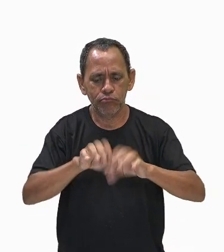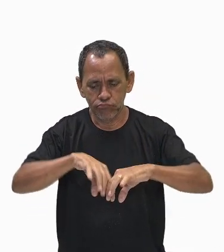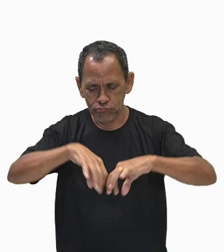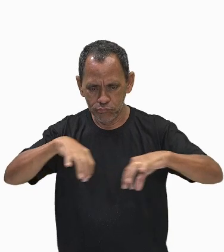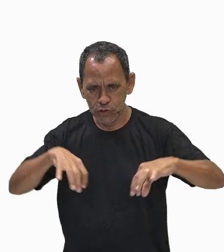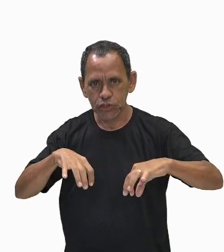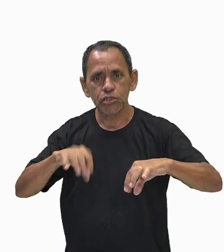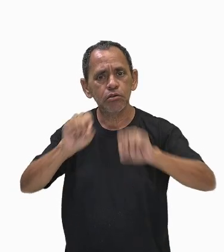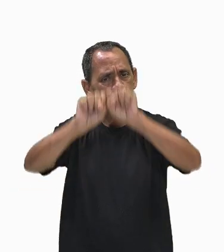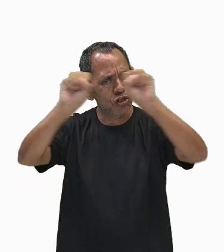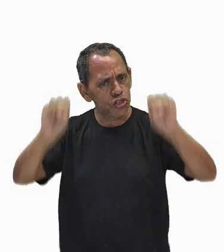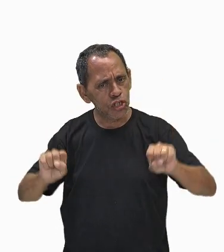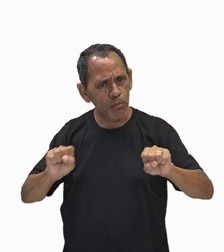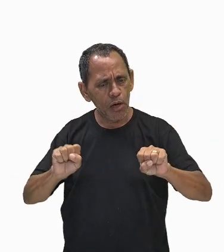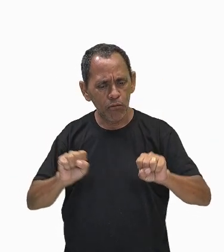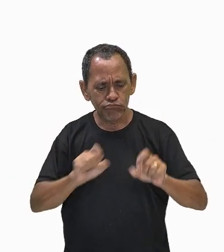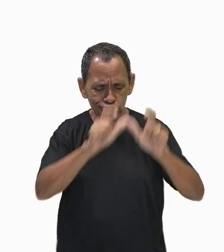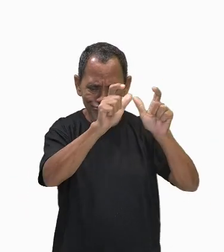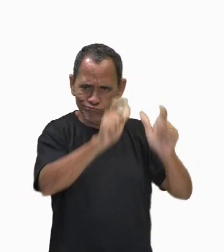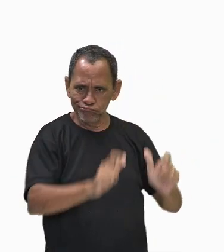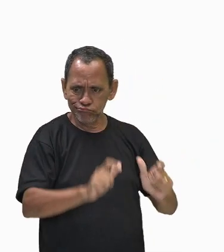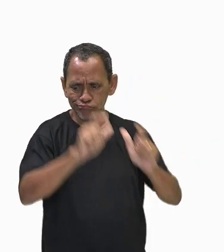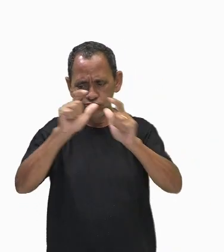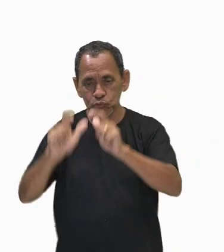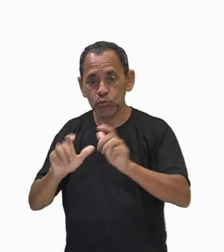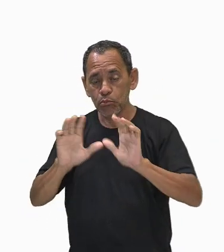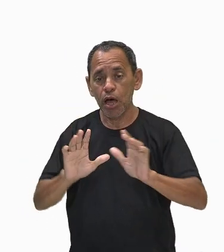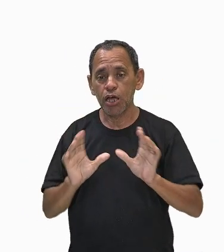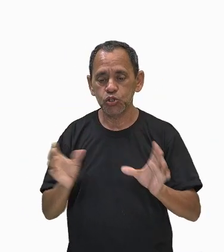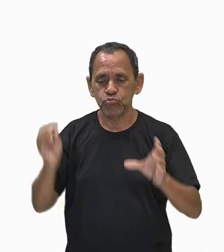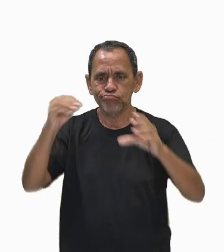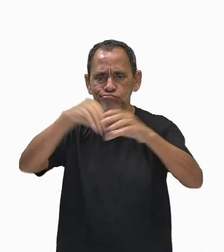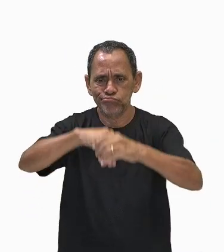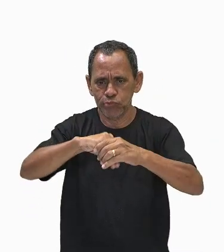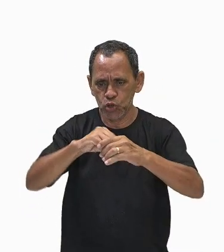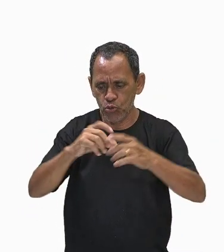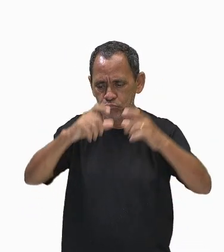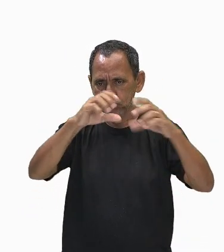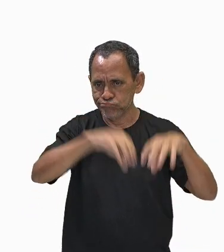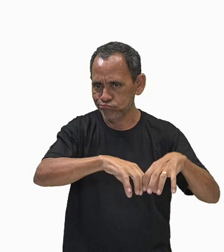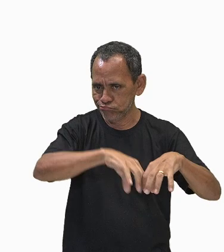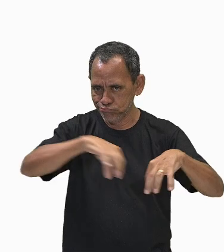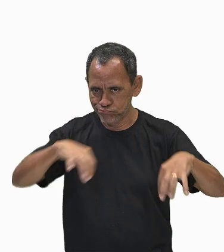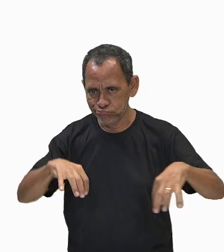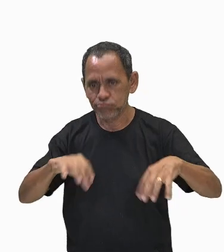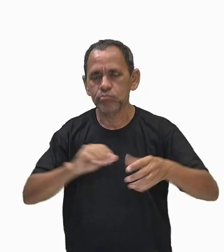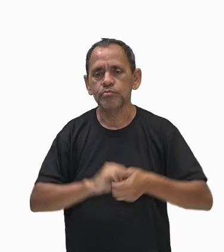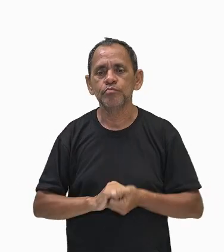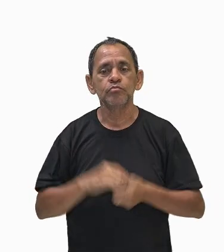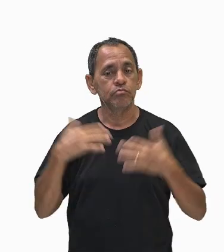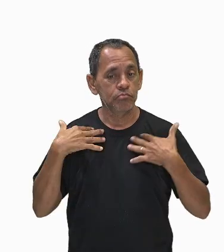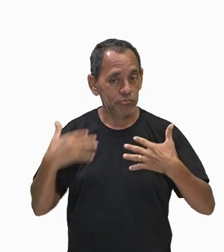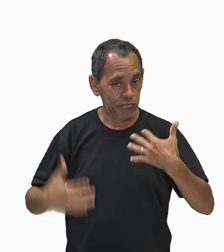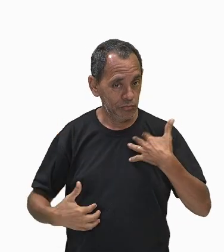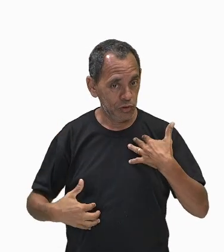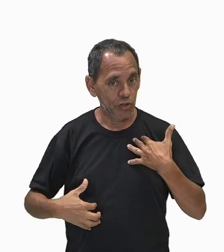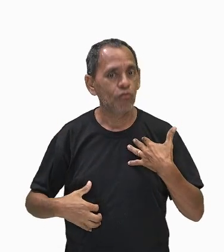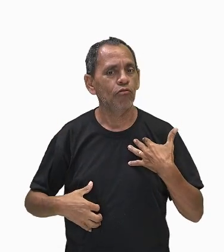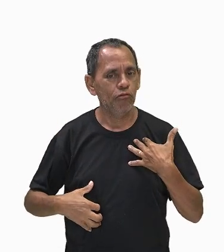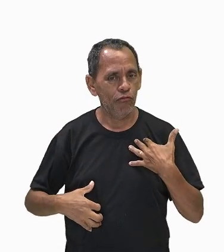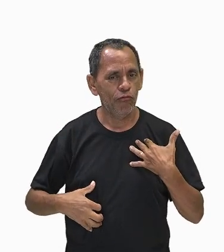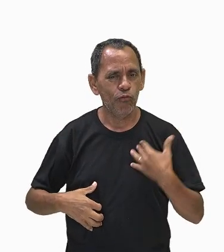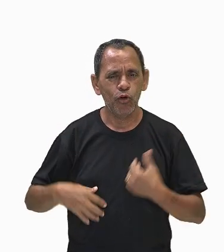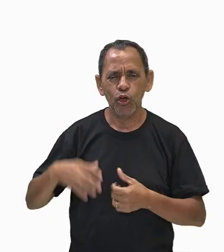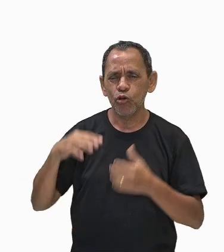são distintos e um está dentro do outro. O corpo humano é um universo fascinante e o sistema excretor e